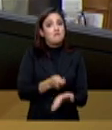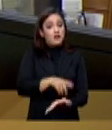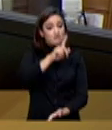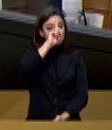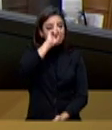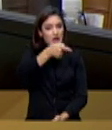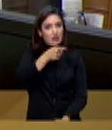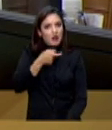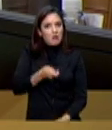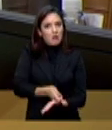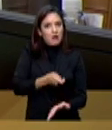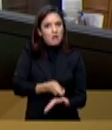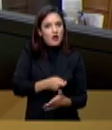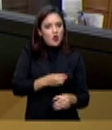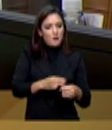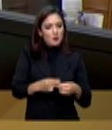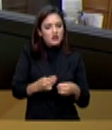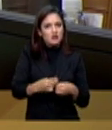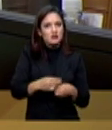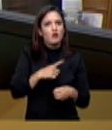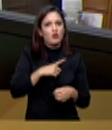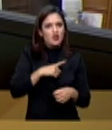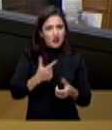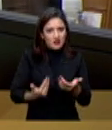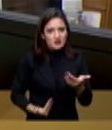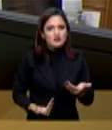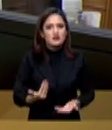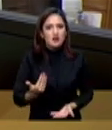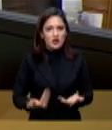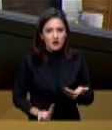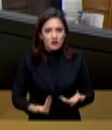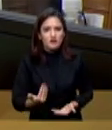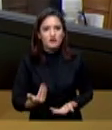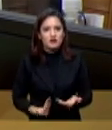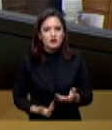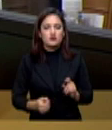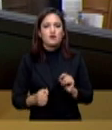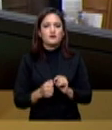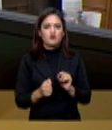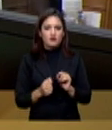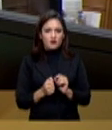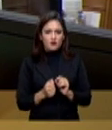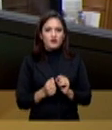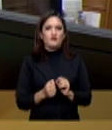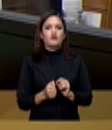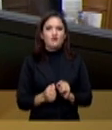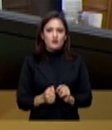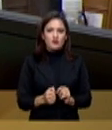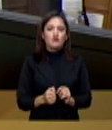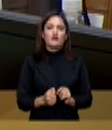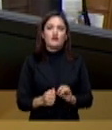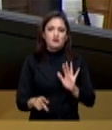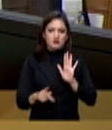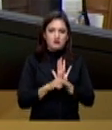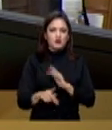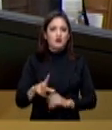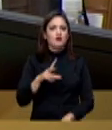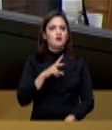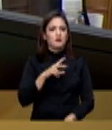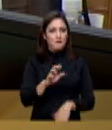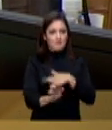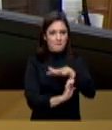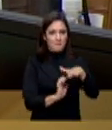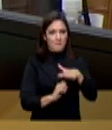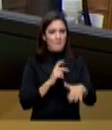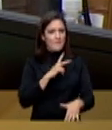aos municípios a prestação de serviço concedido a iniciativa privada como